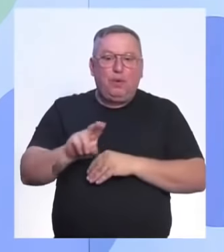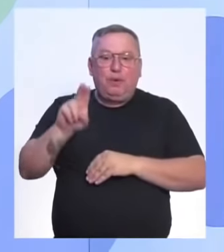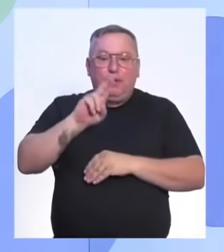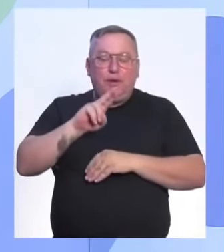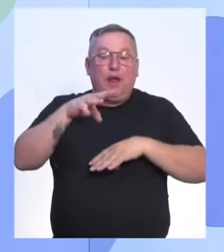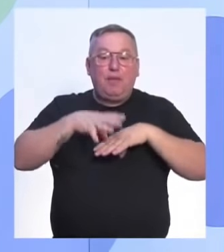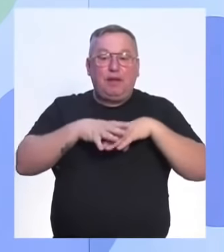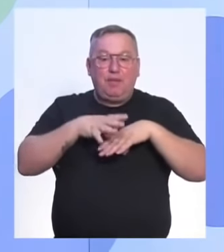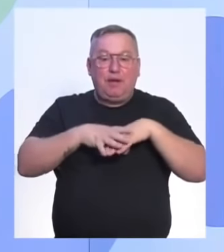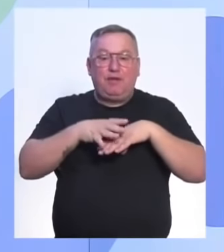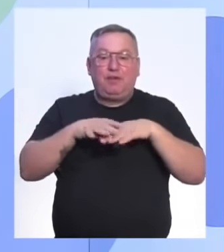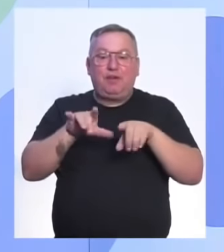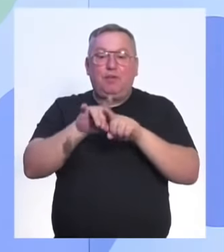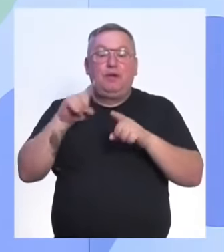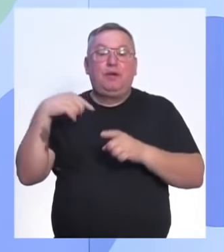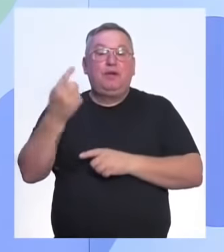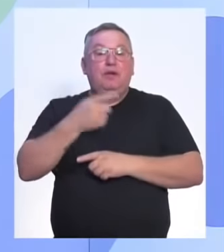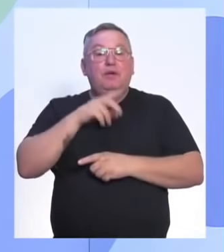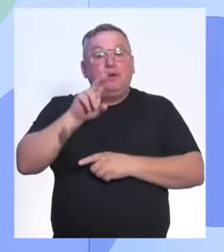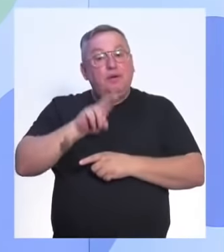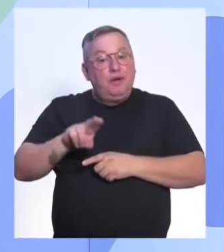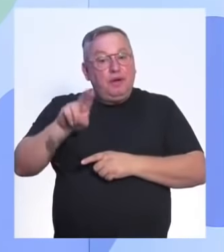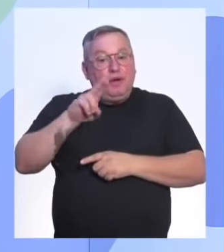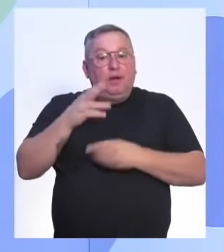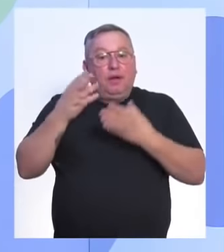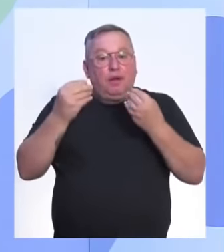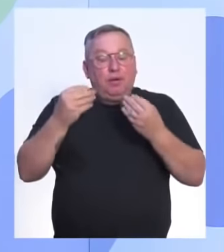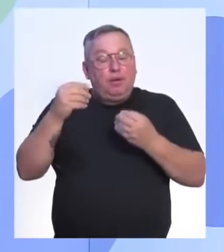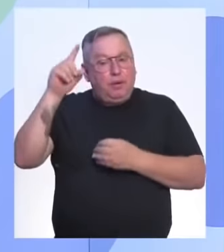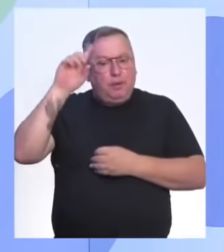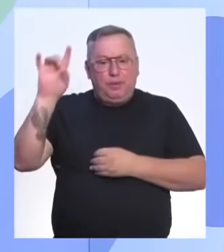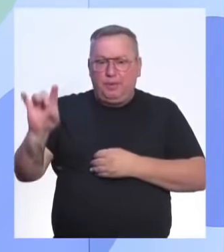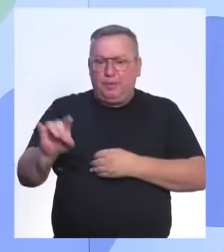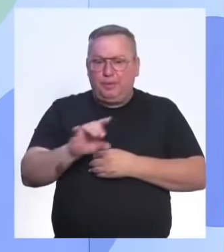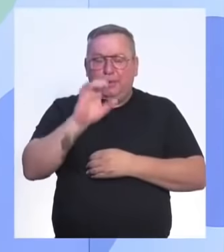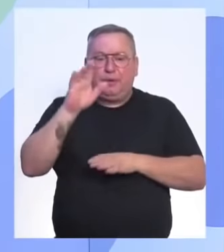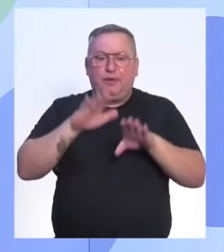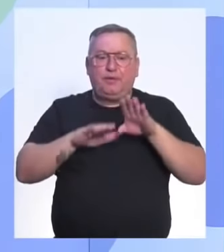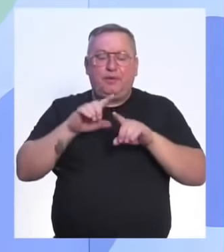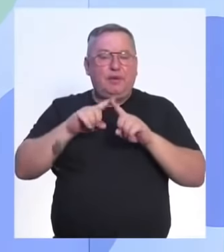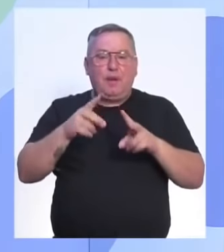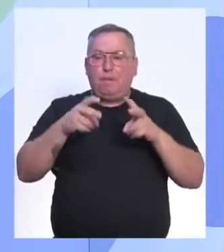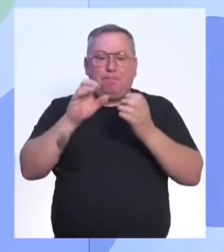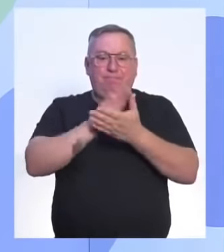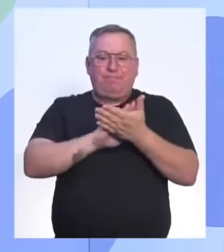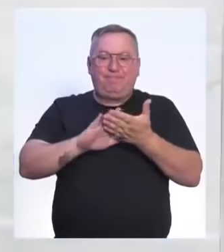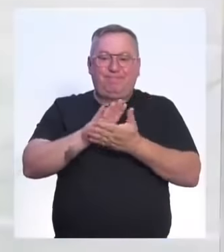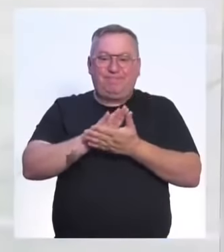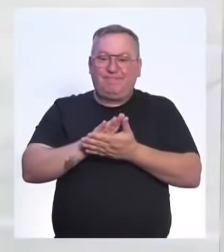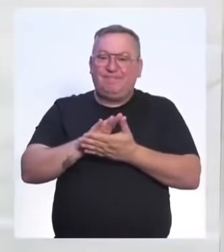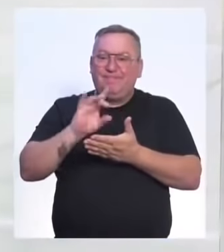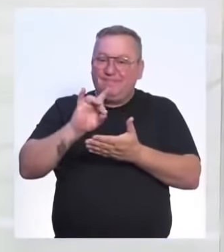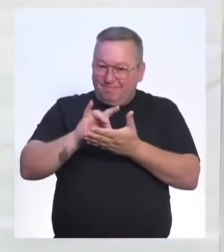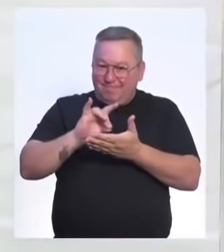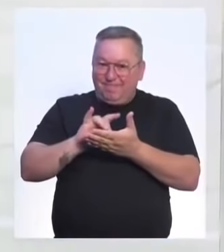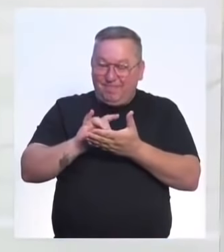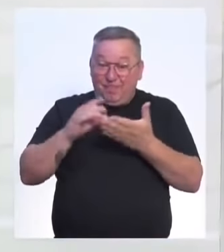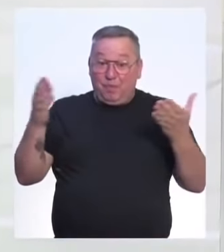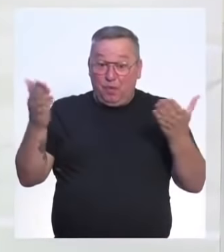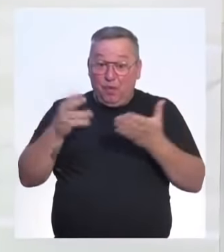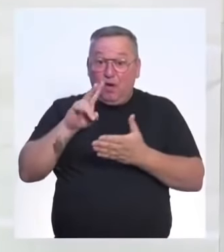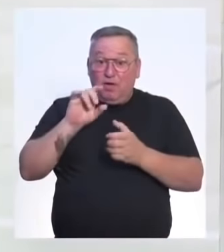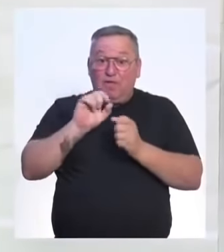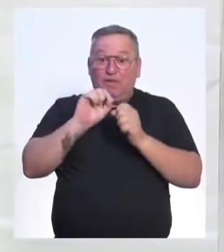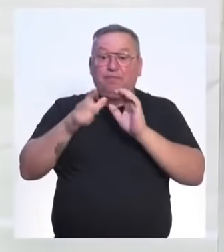da matemática, né? O que nós utilizamos muito no cotidiano e às vezes nem percebemos, né? É verdade, né? Hoje a gente vai fazer